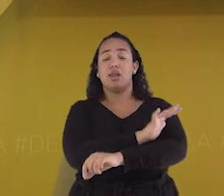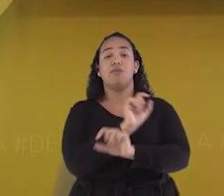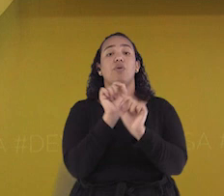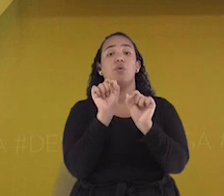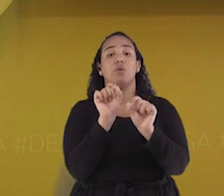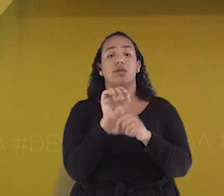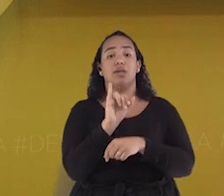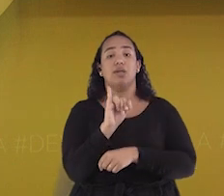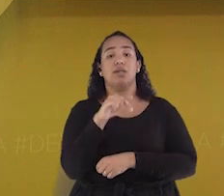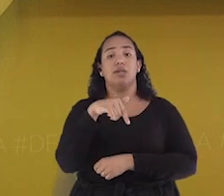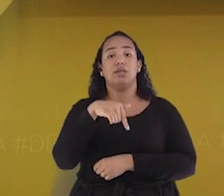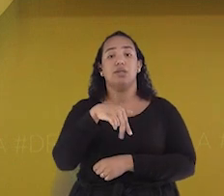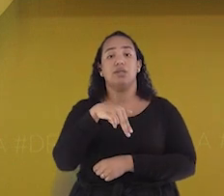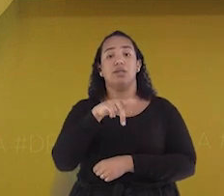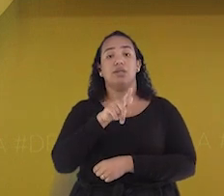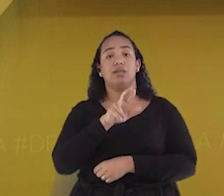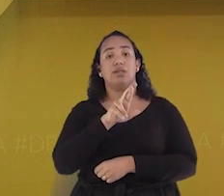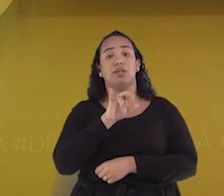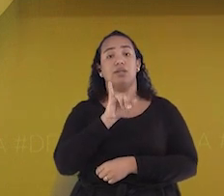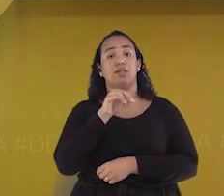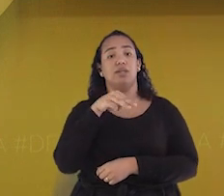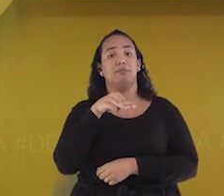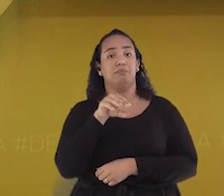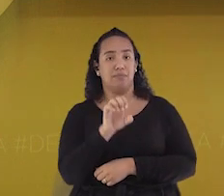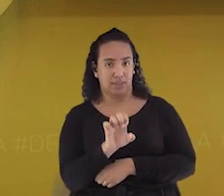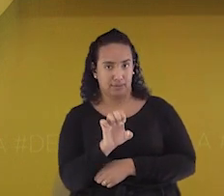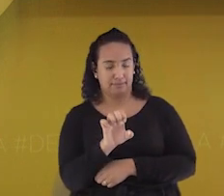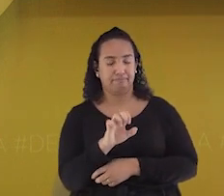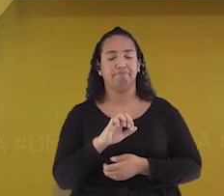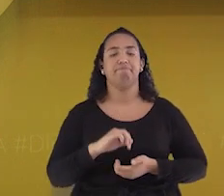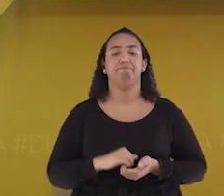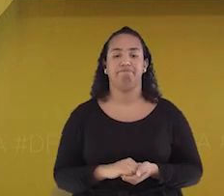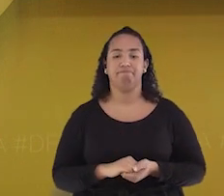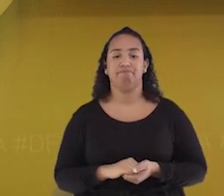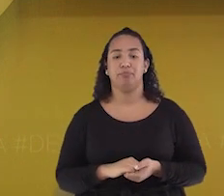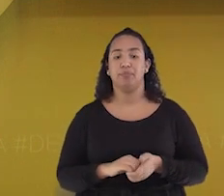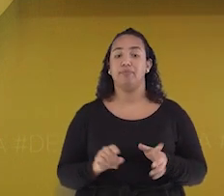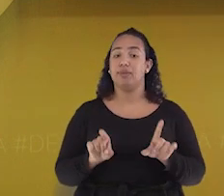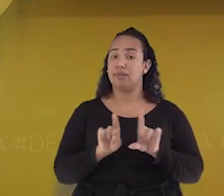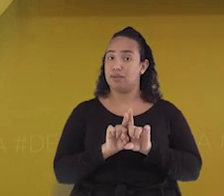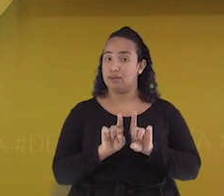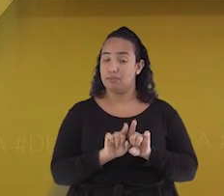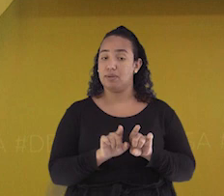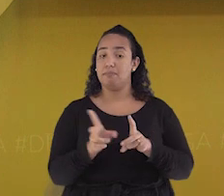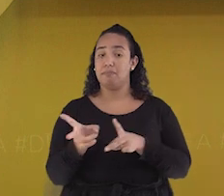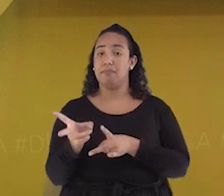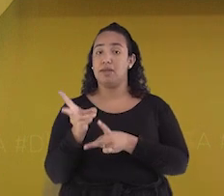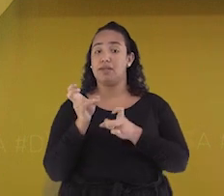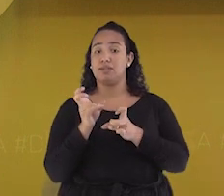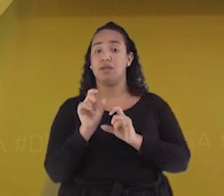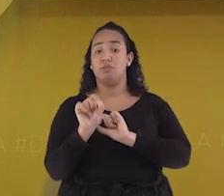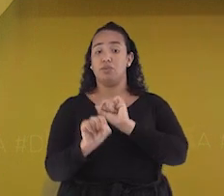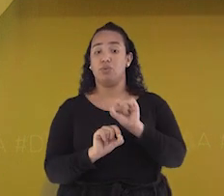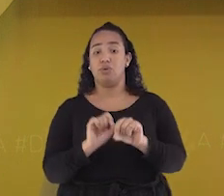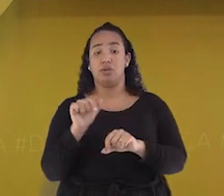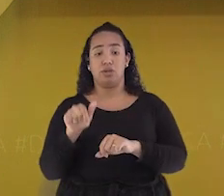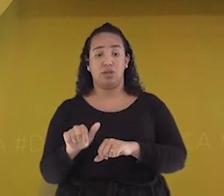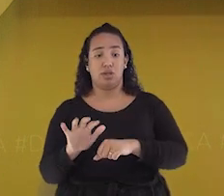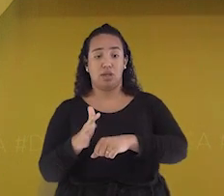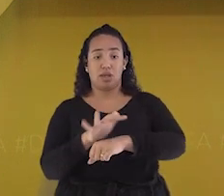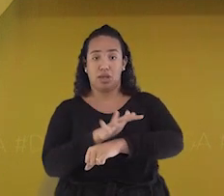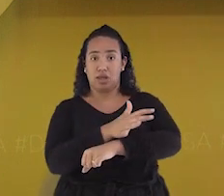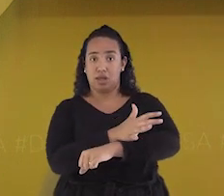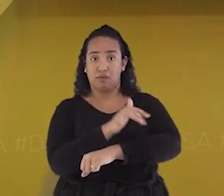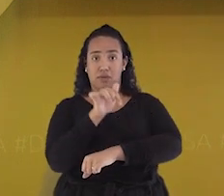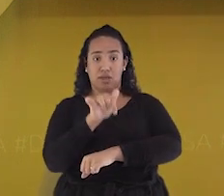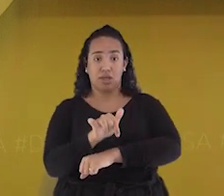é íngreme, montanhoso e inclinado. E podemos já interpretar que esse tipo de